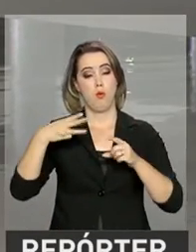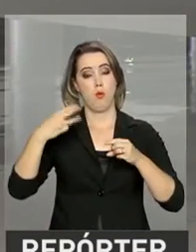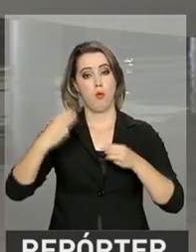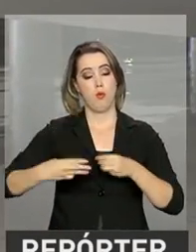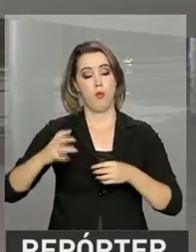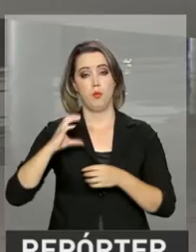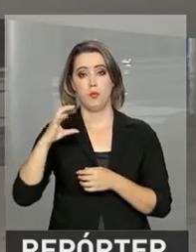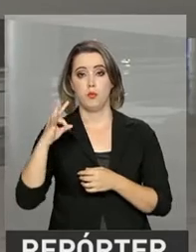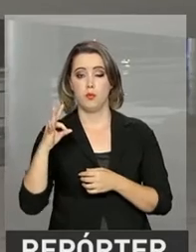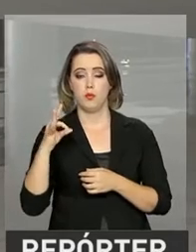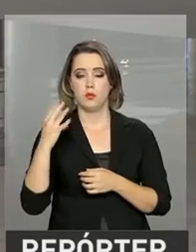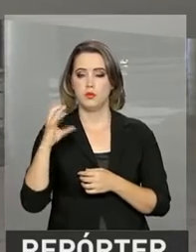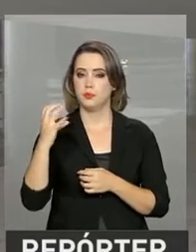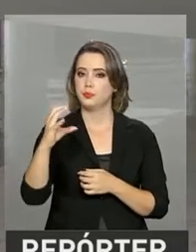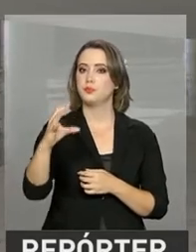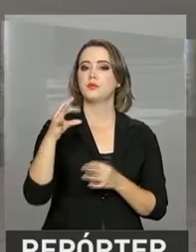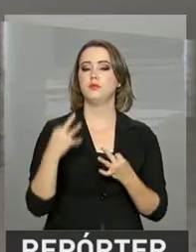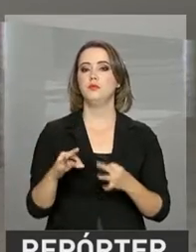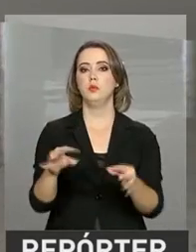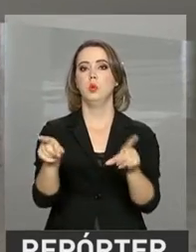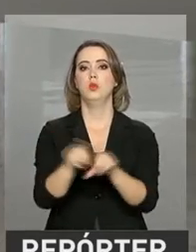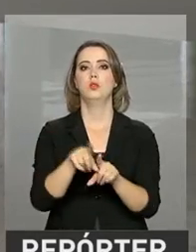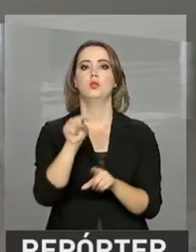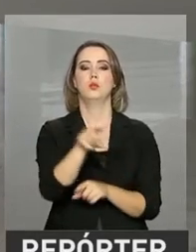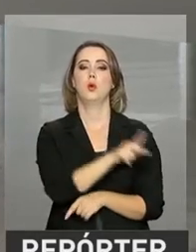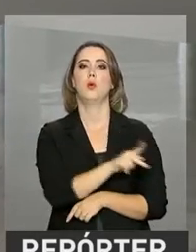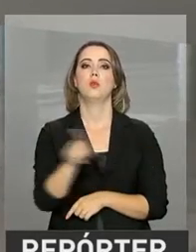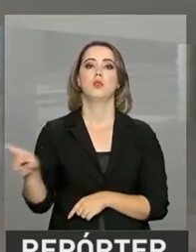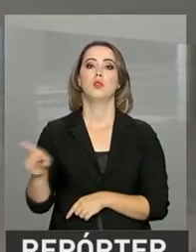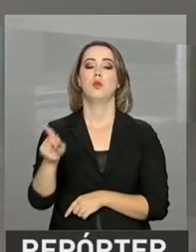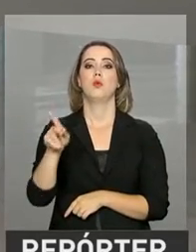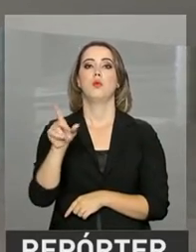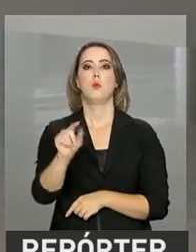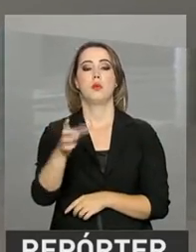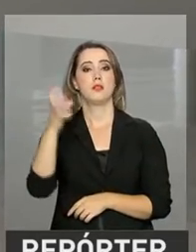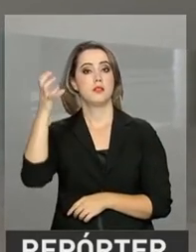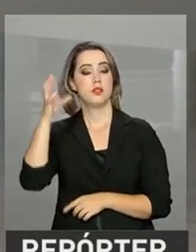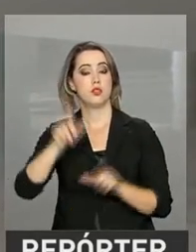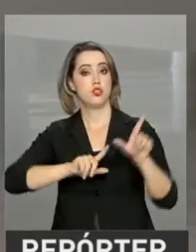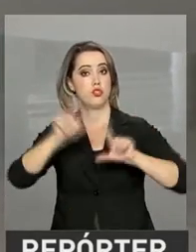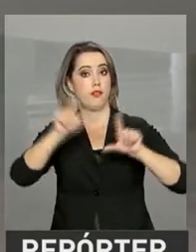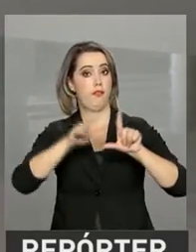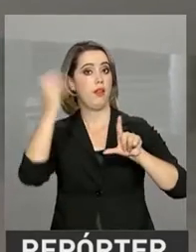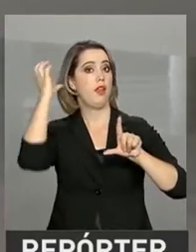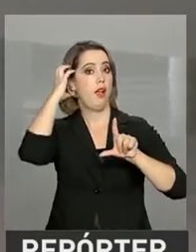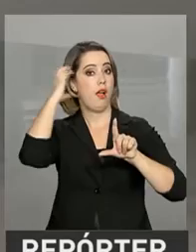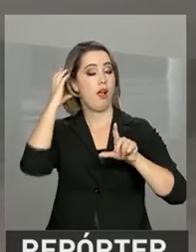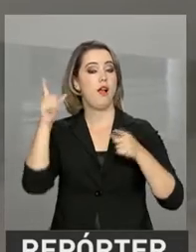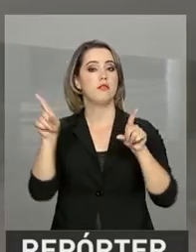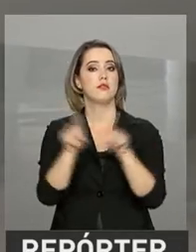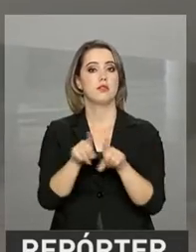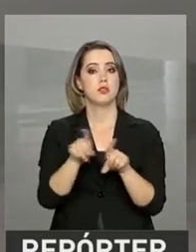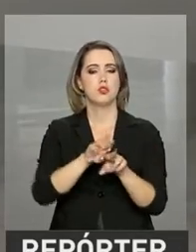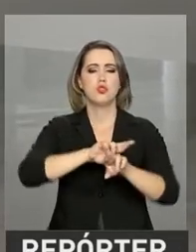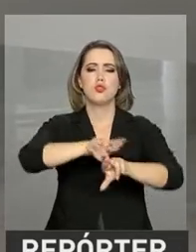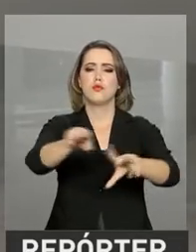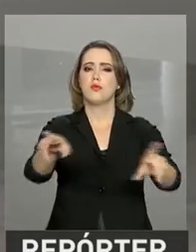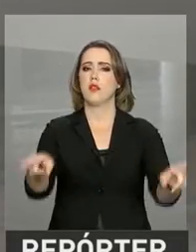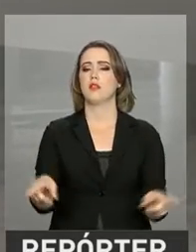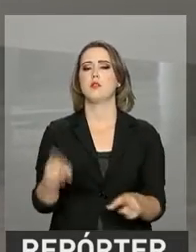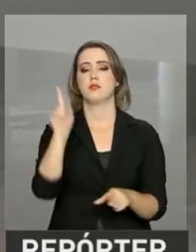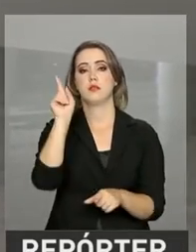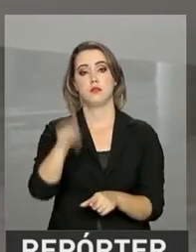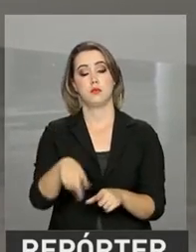presidente da associação brasileira de emissoras de rádio e tv qual camargo além de empresários do ramo de radiodifusão